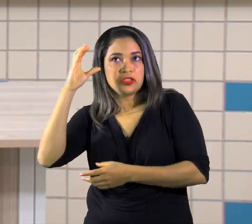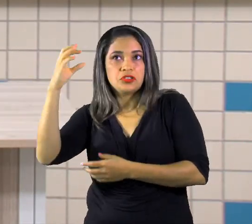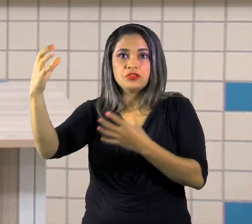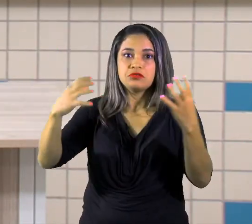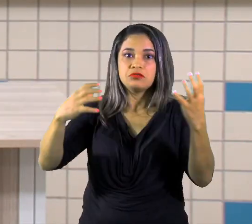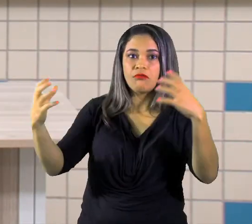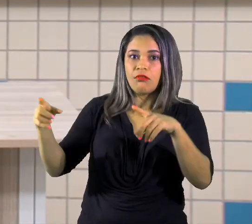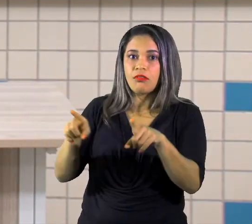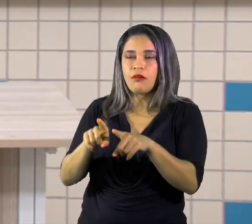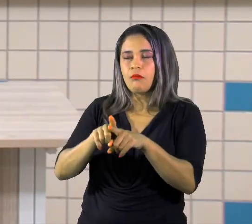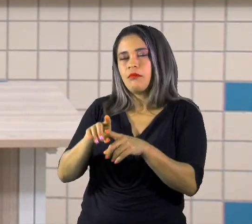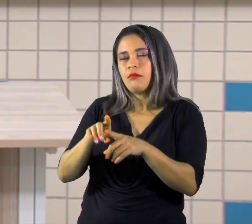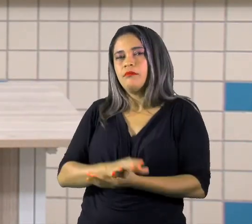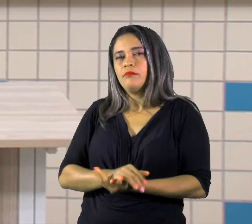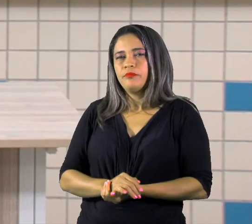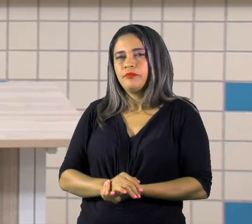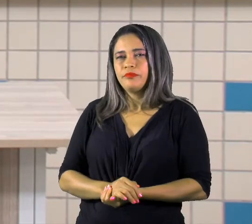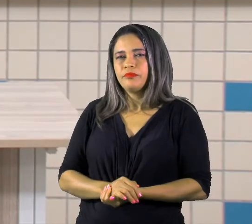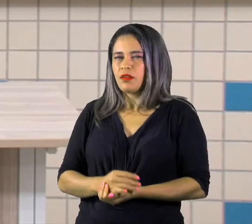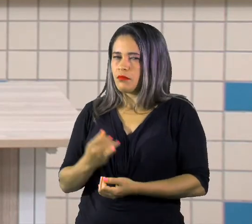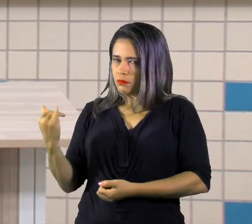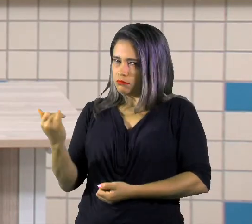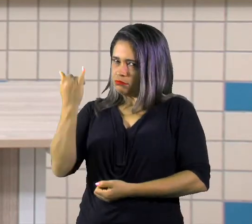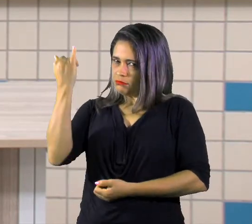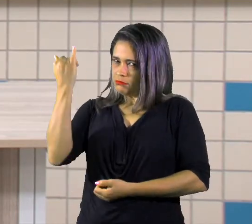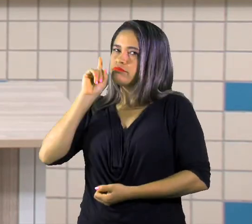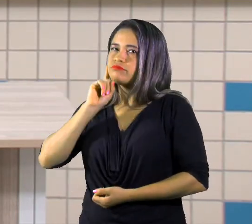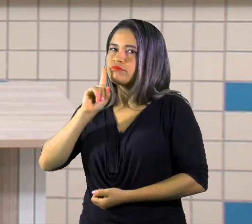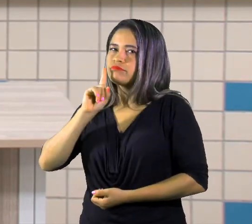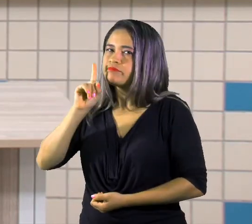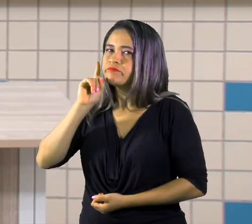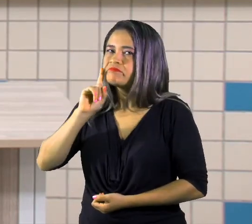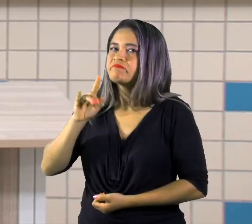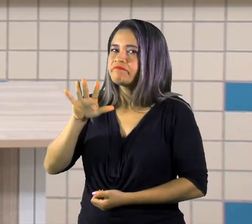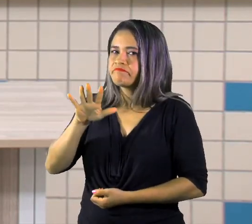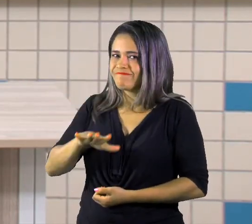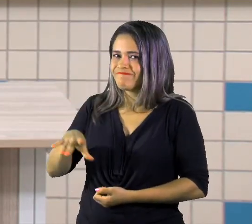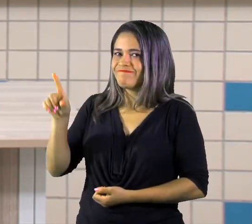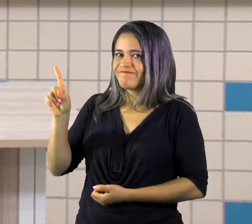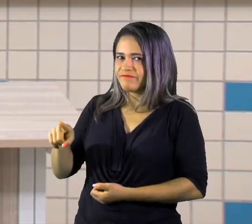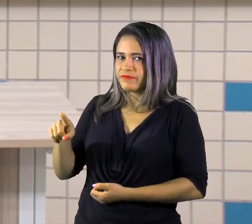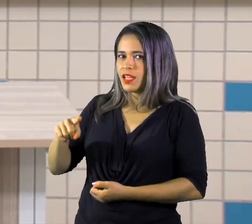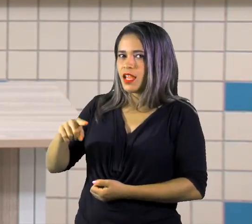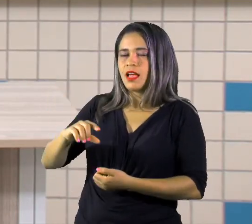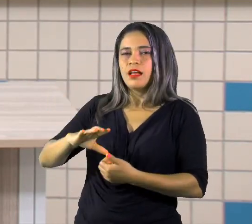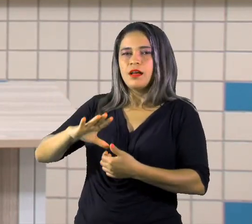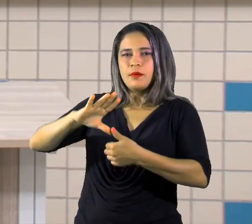esse NAFTA é tão importante para os Estados Unidos na questão da América do Norte.